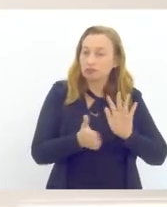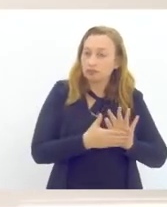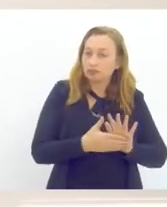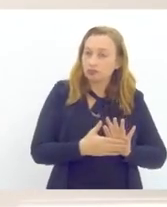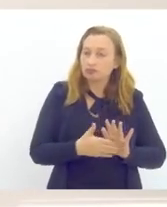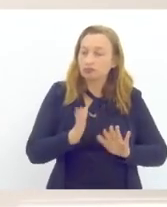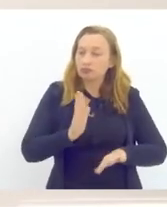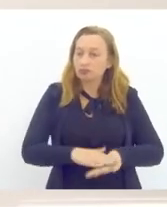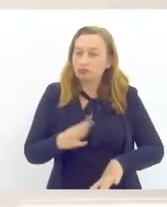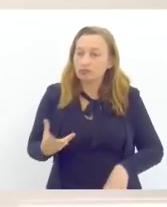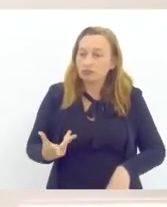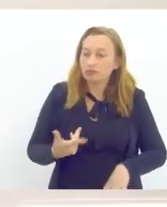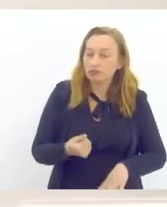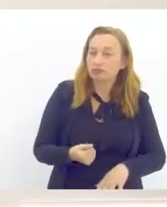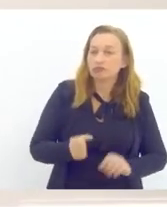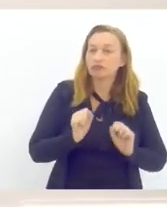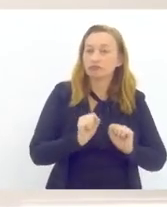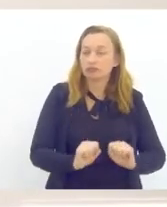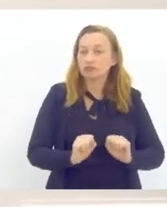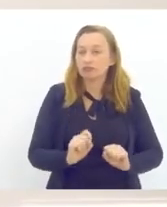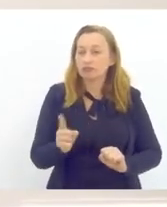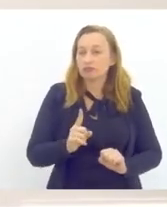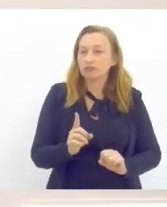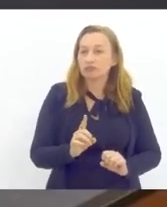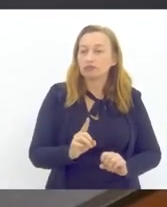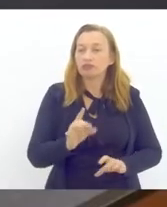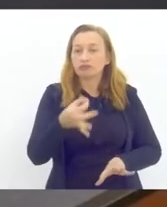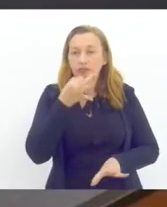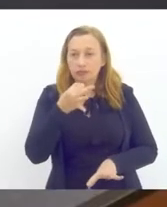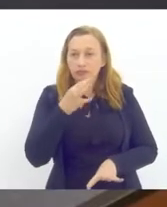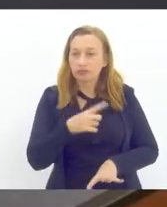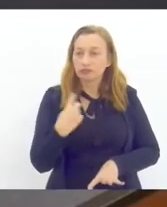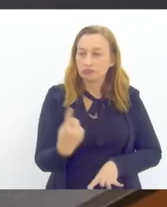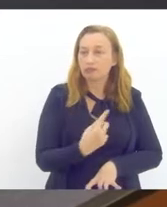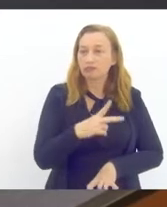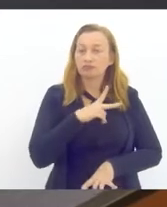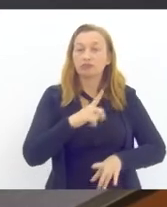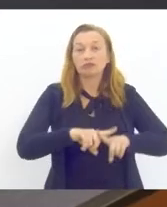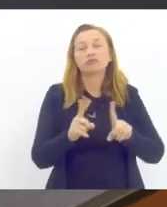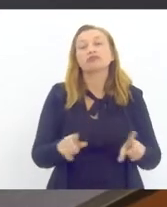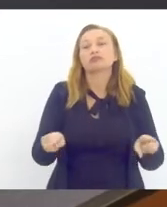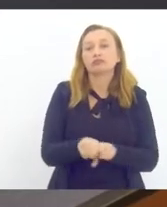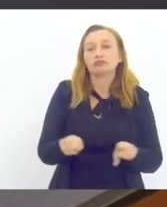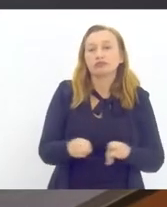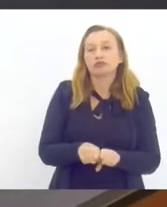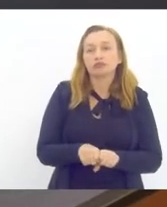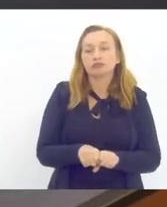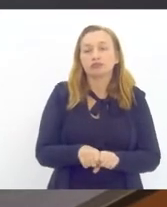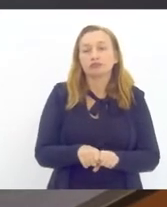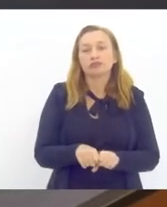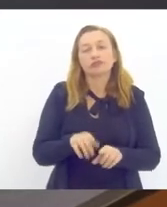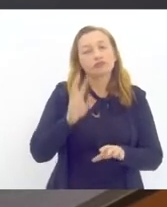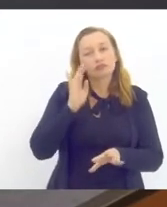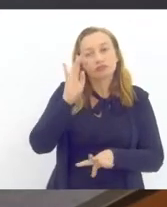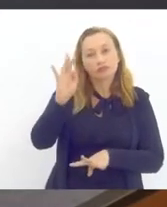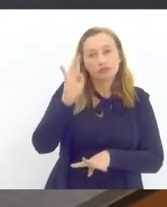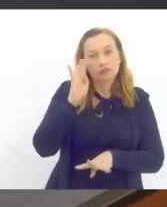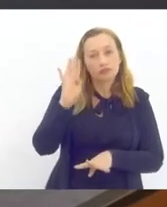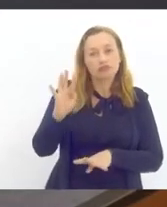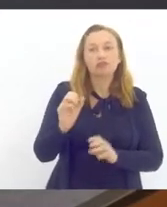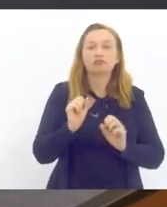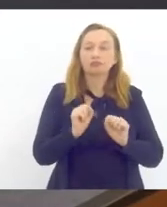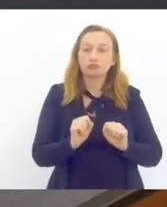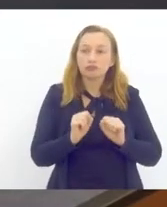mais consensual possível, não só entre as nossas opiniões individuais, mas também entre a média do que a gente imagina de posições que